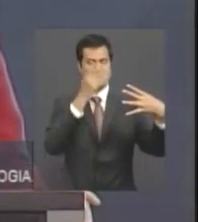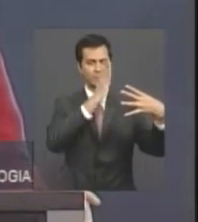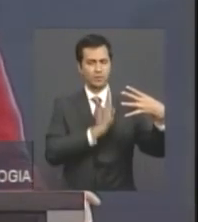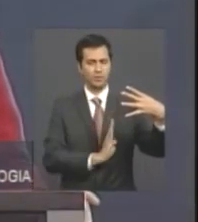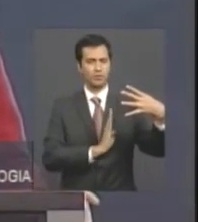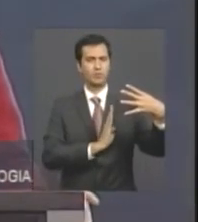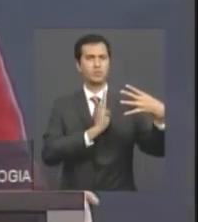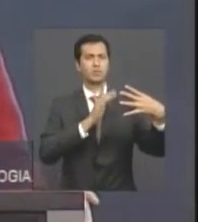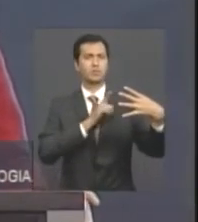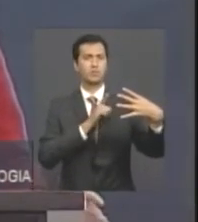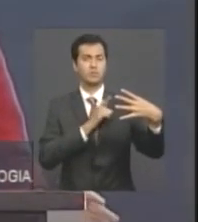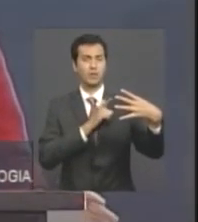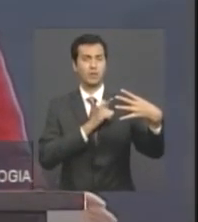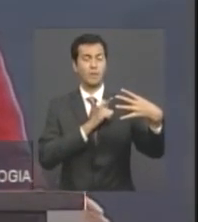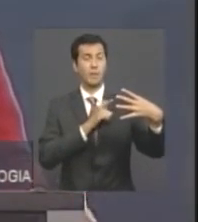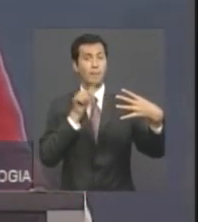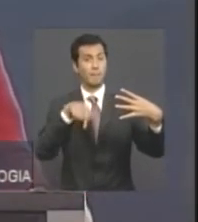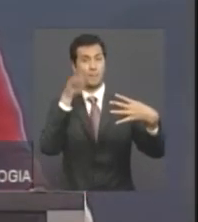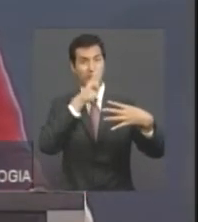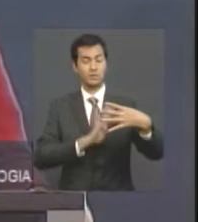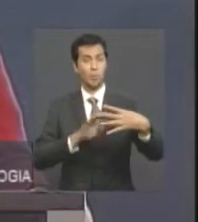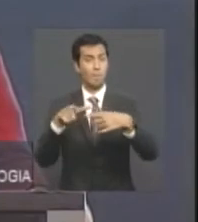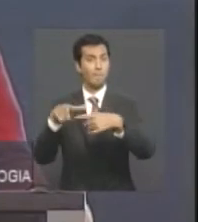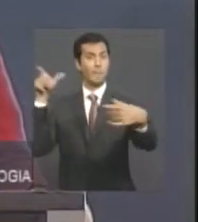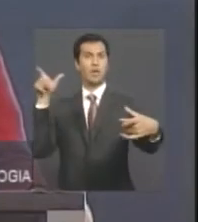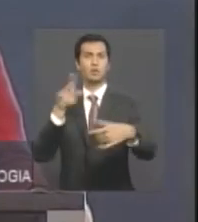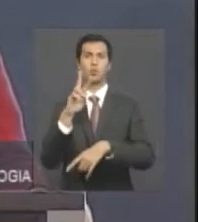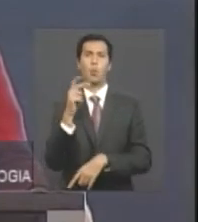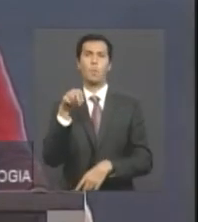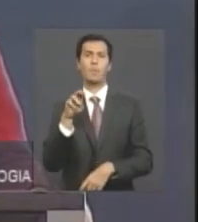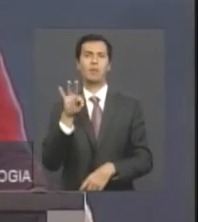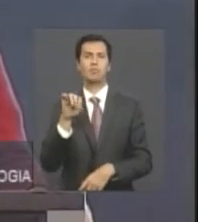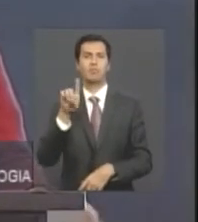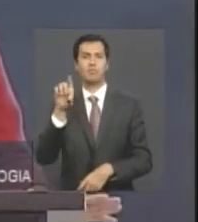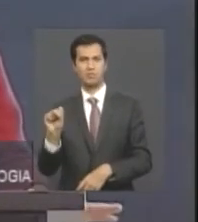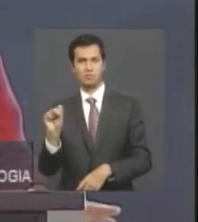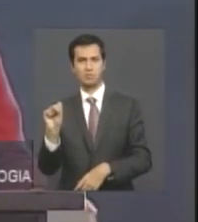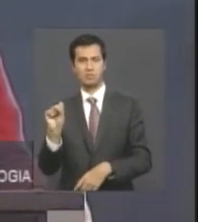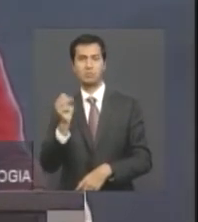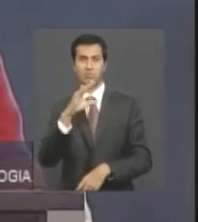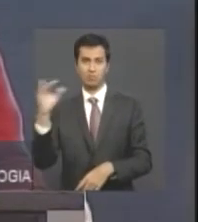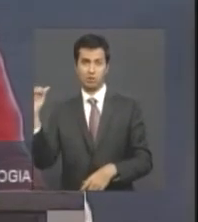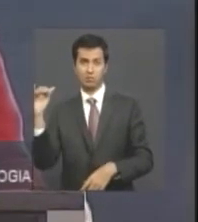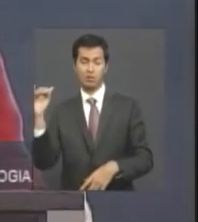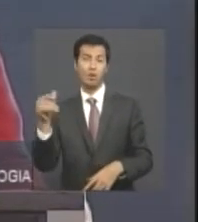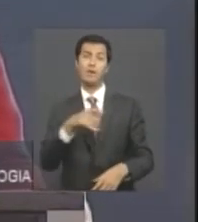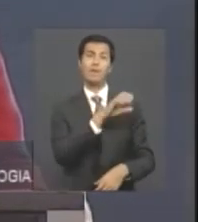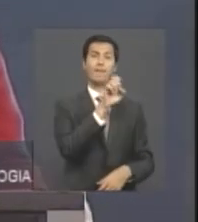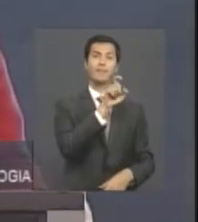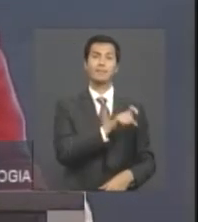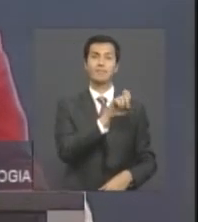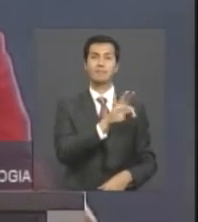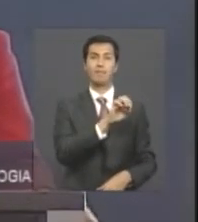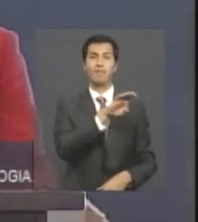pessoas para humanidades do que para as ciências exatas, principalmente engenharia.